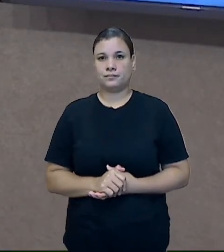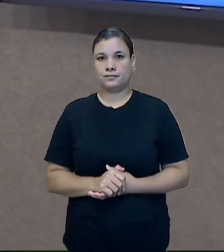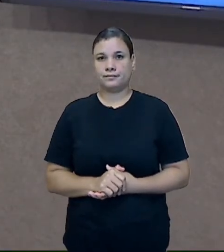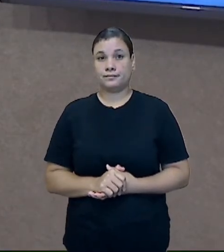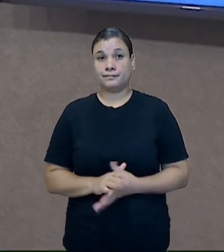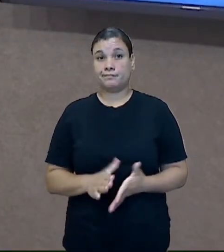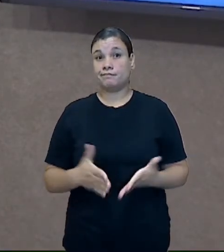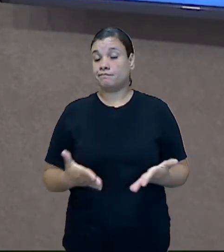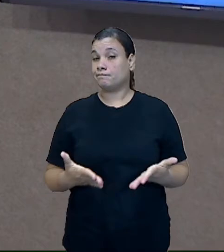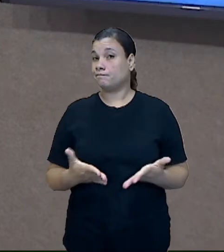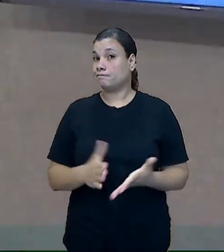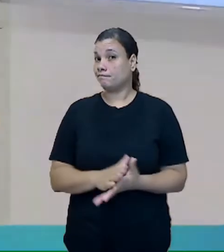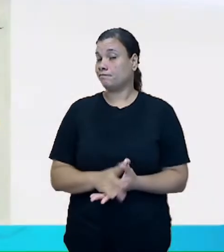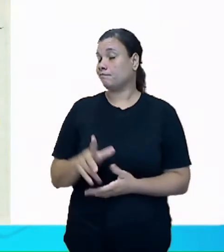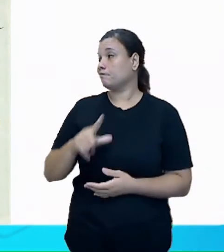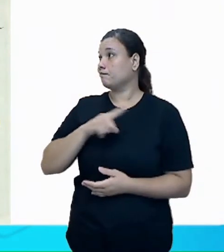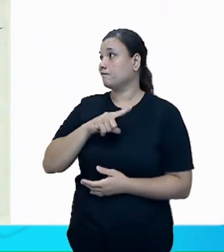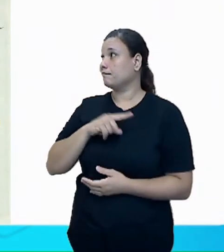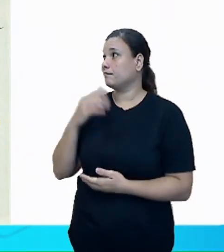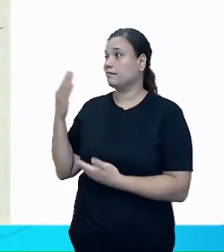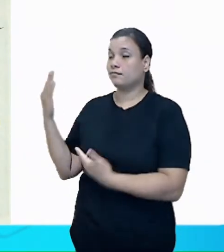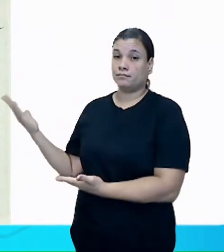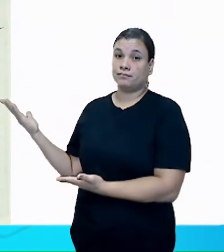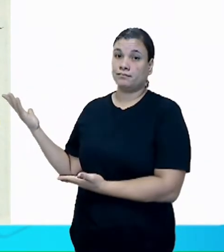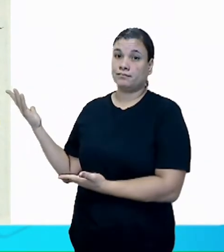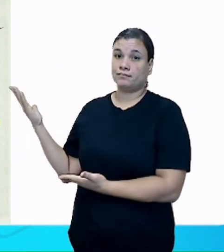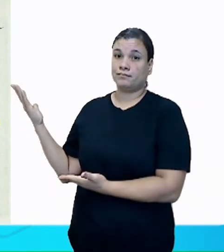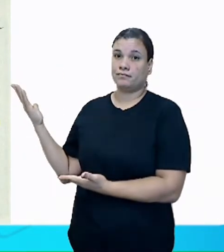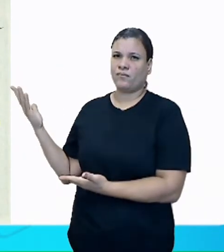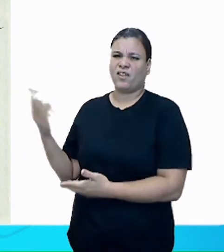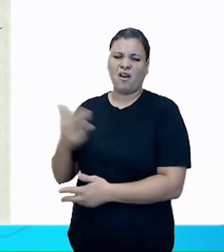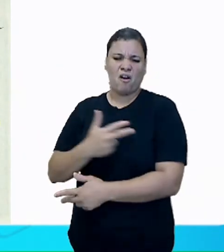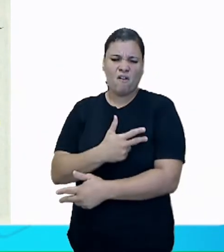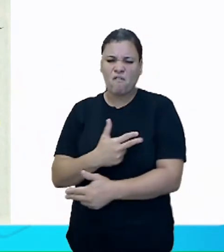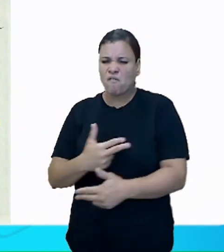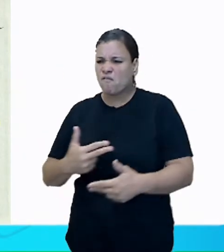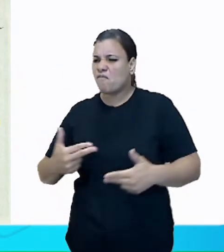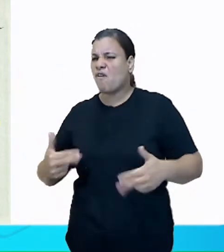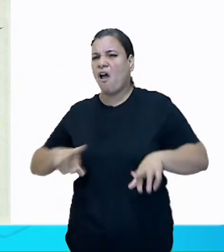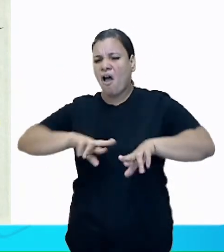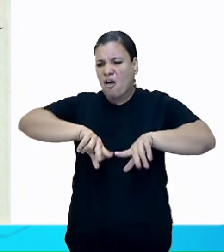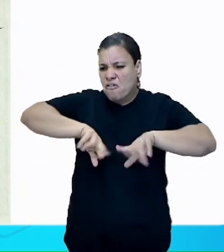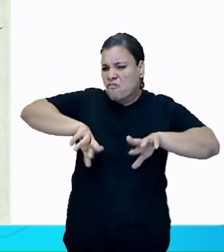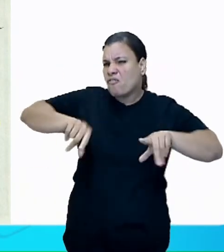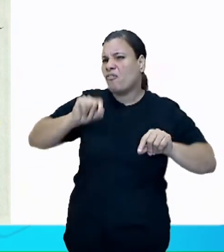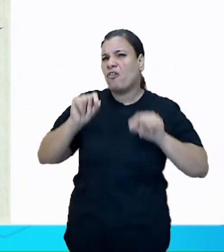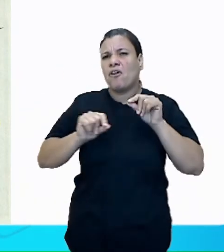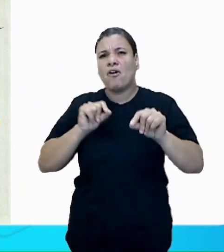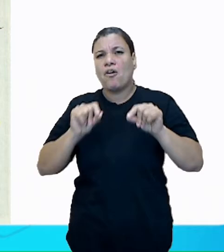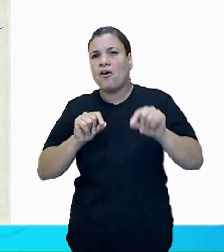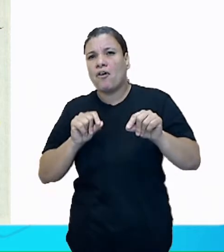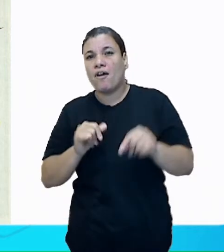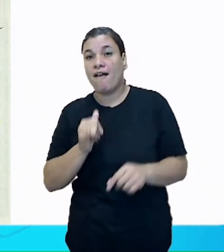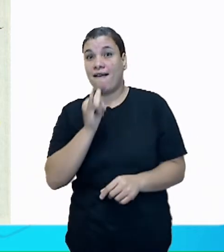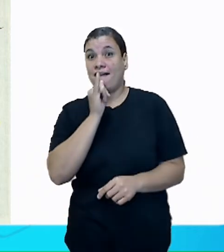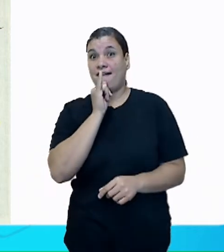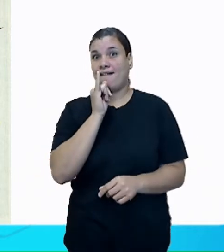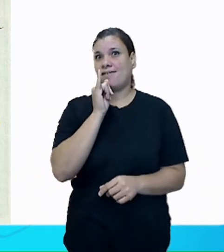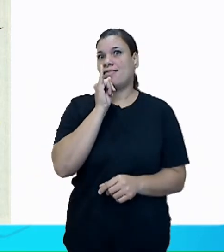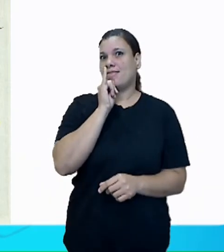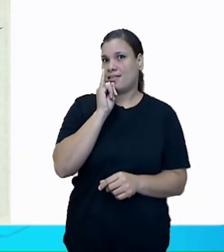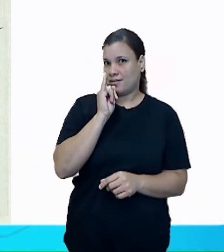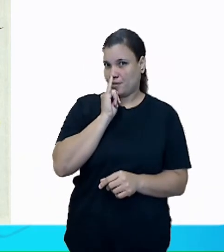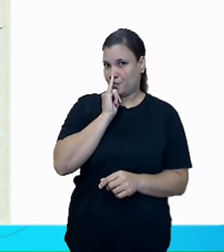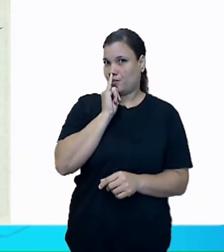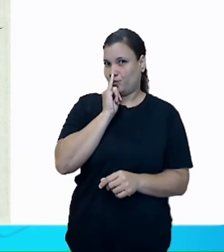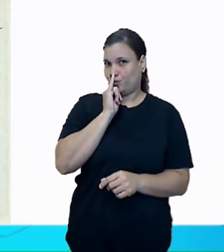Bom, ali nós temos os mais diversos exemplos do que são os nossos artrópodes. Ali nós temos